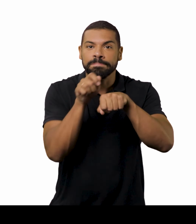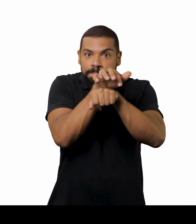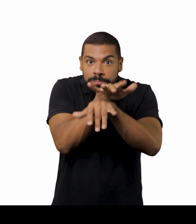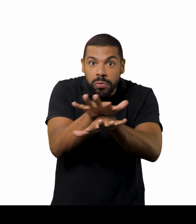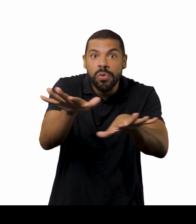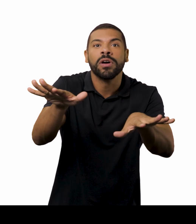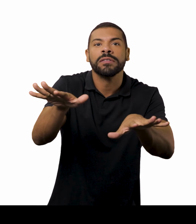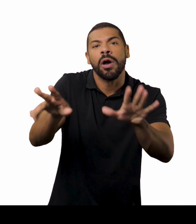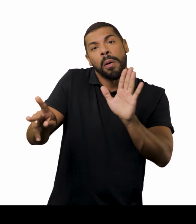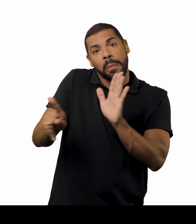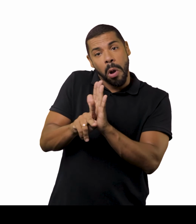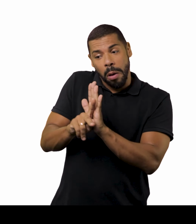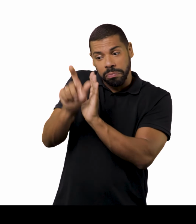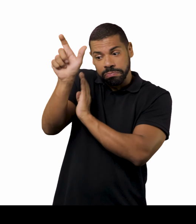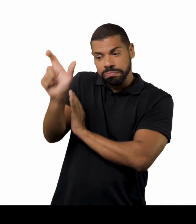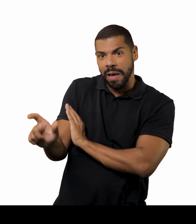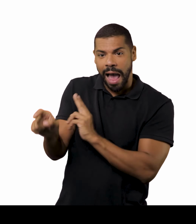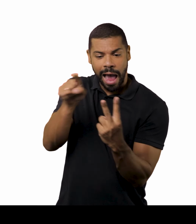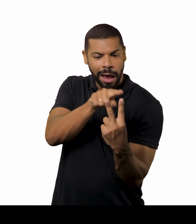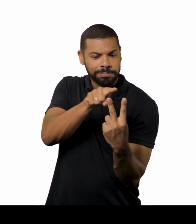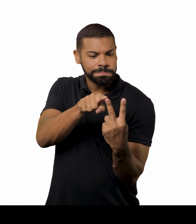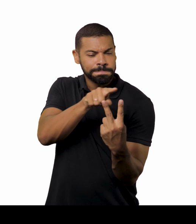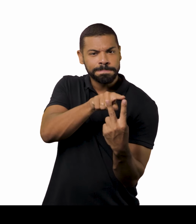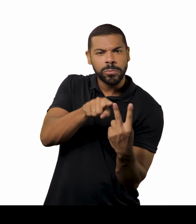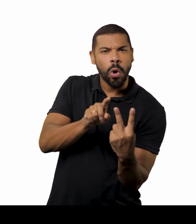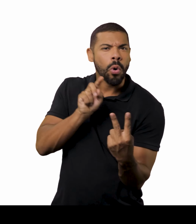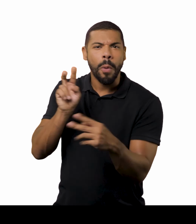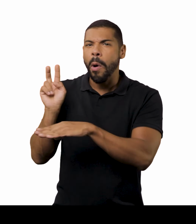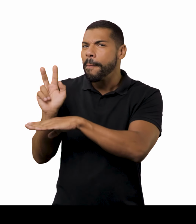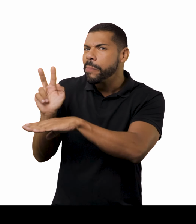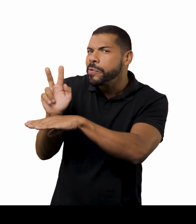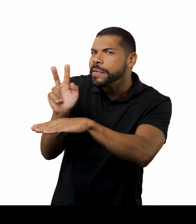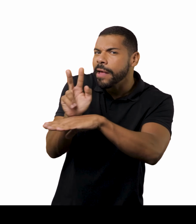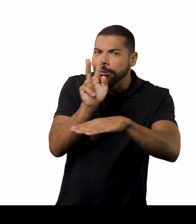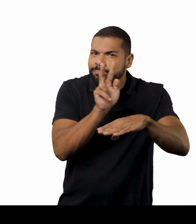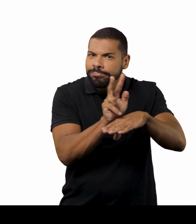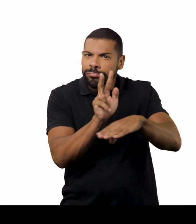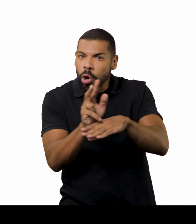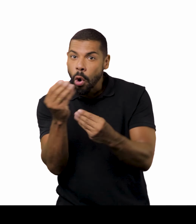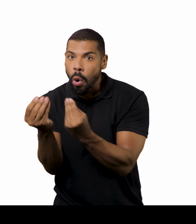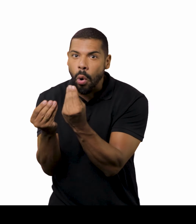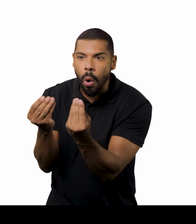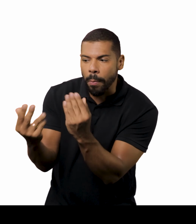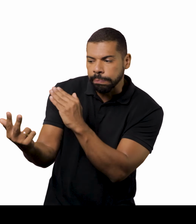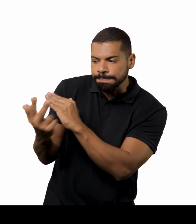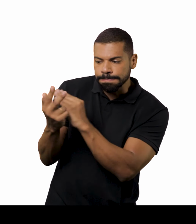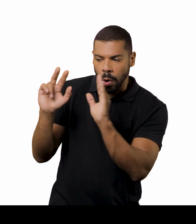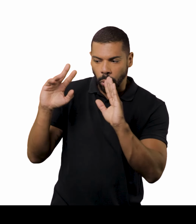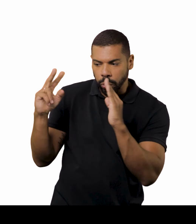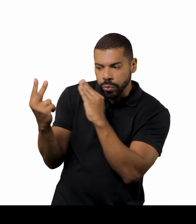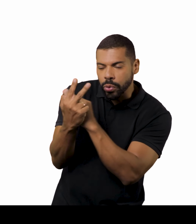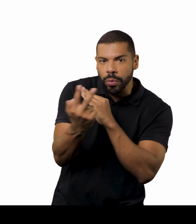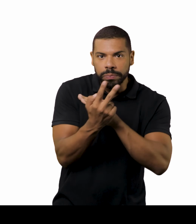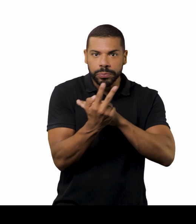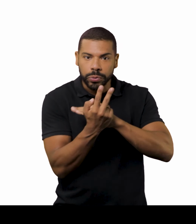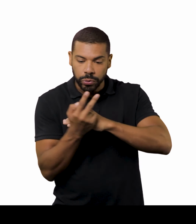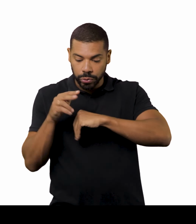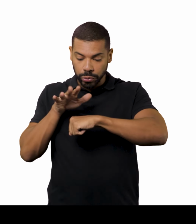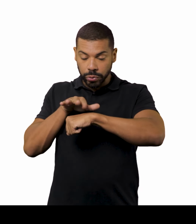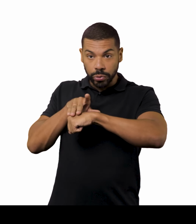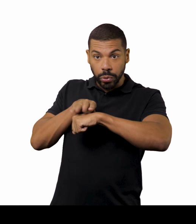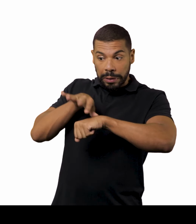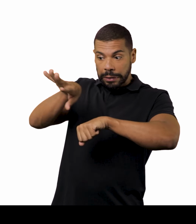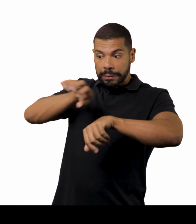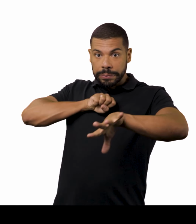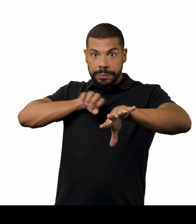da pandemia, do jeito delas. Então as duas pensavam o tempo inteiro na proteção, como que as pessoas têm que se proteger de tudo, né?